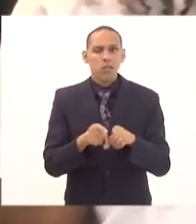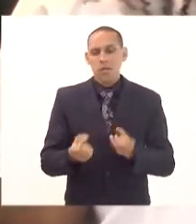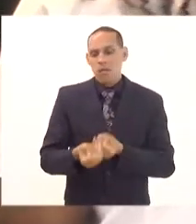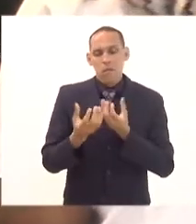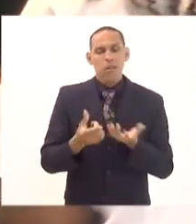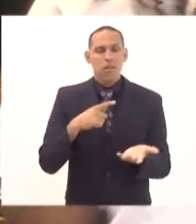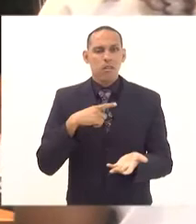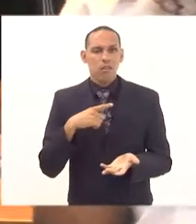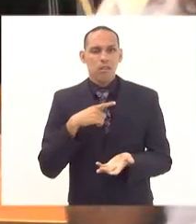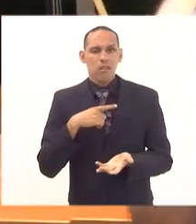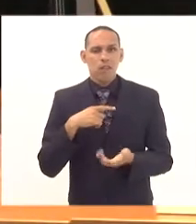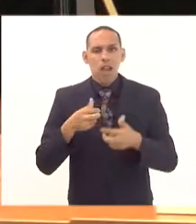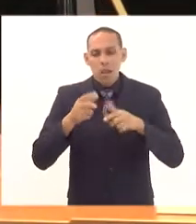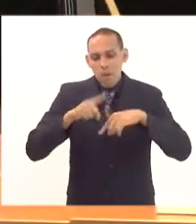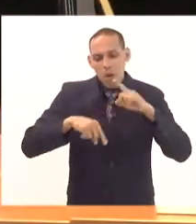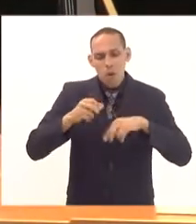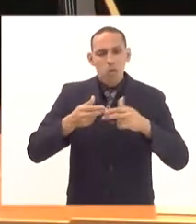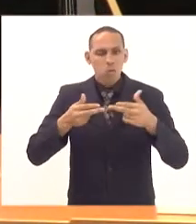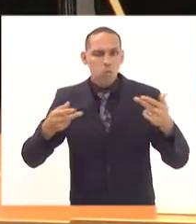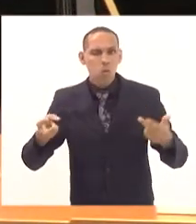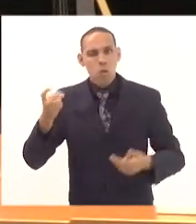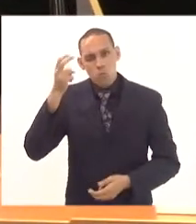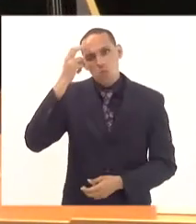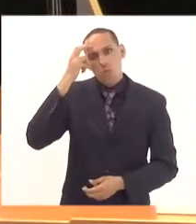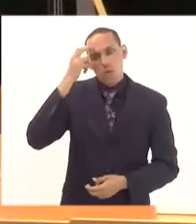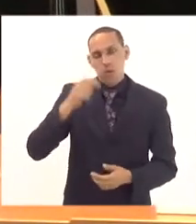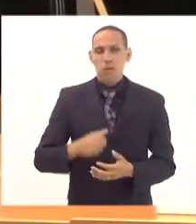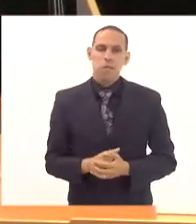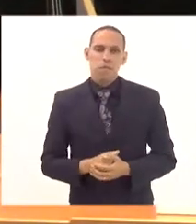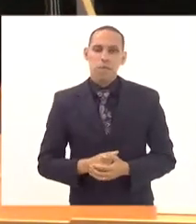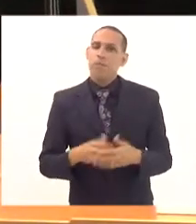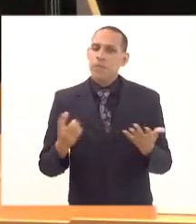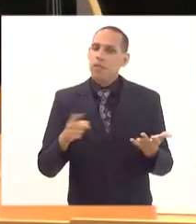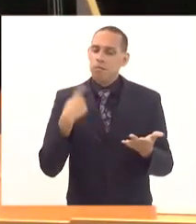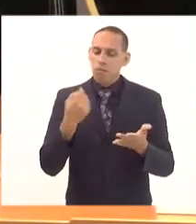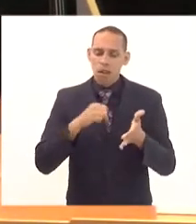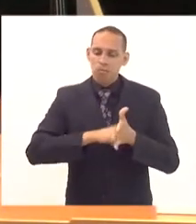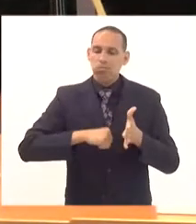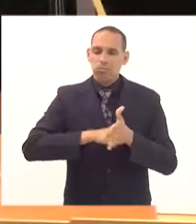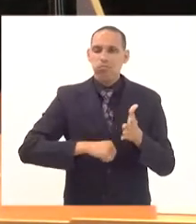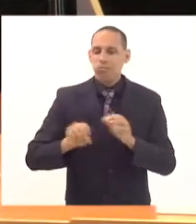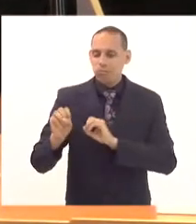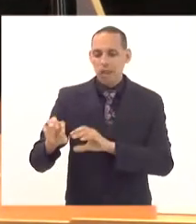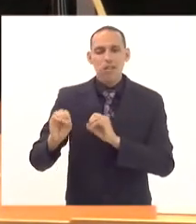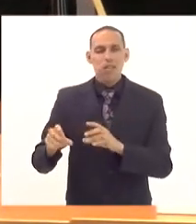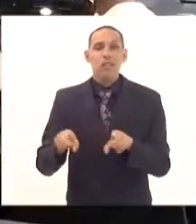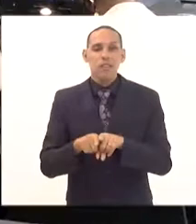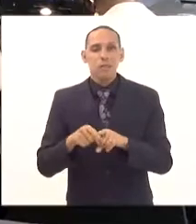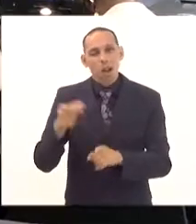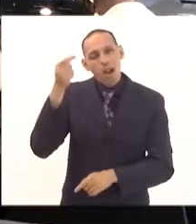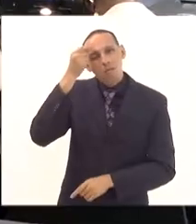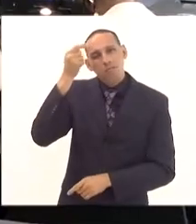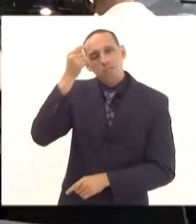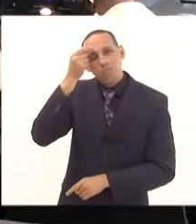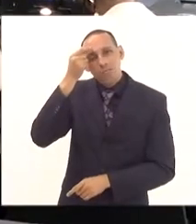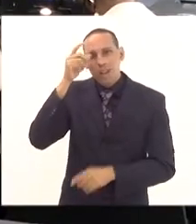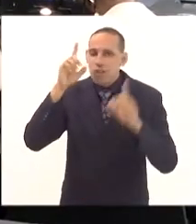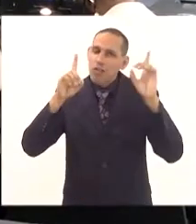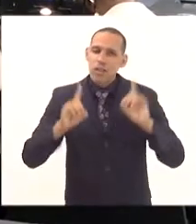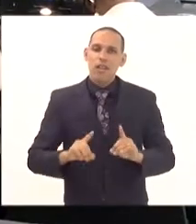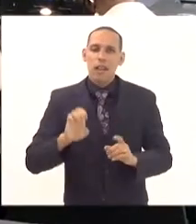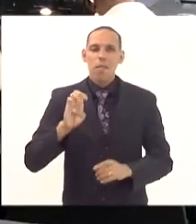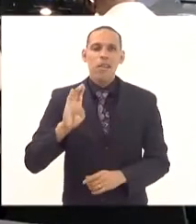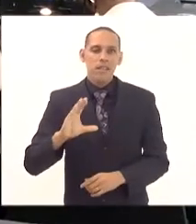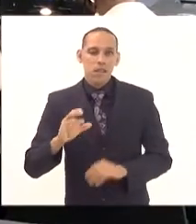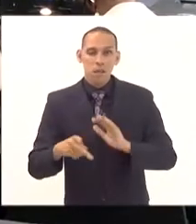e a produtos culturais diversos que por isso que lutamos a educação e mais consciência dos seus direitos a IBC